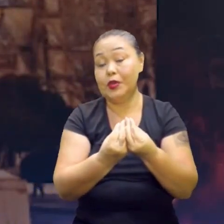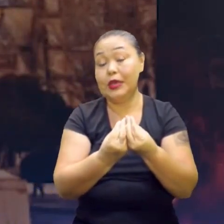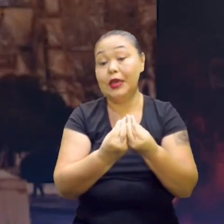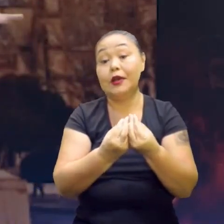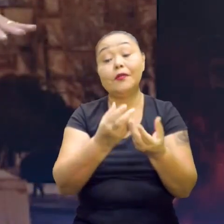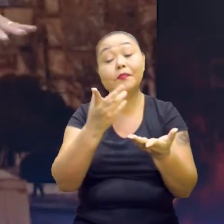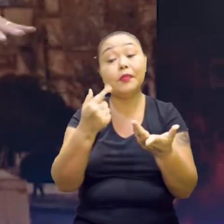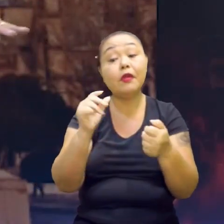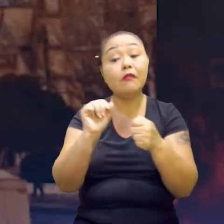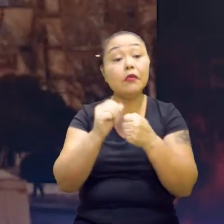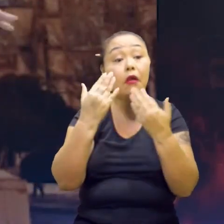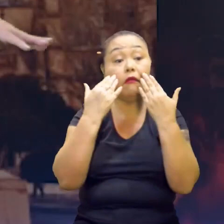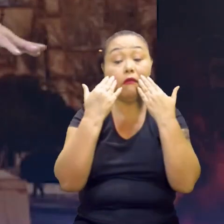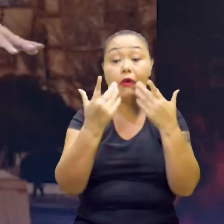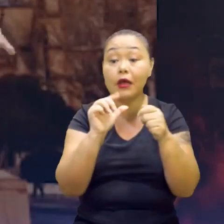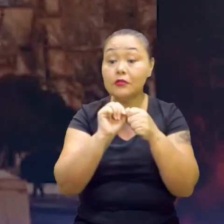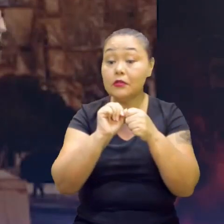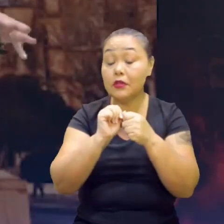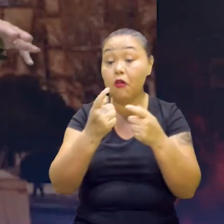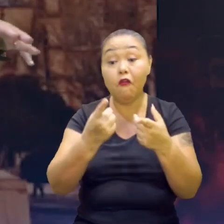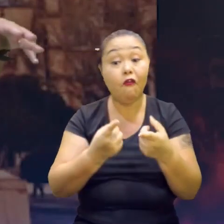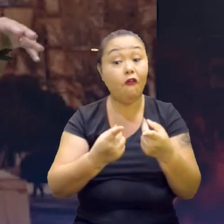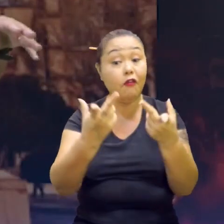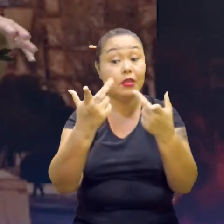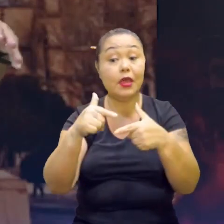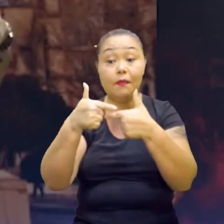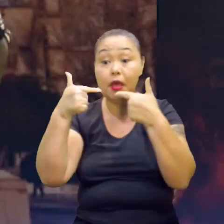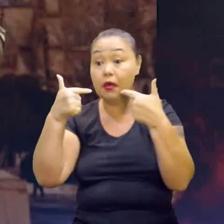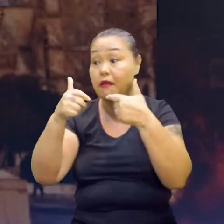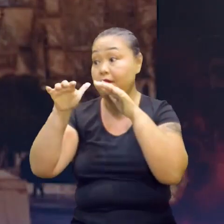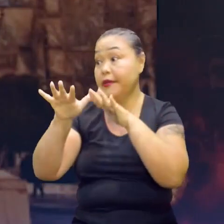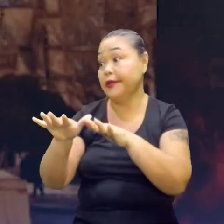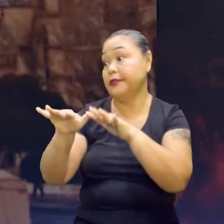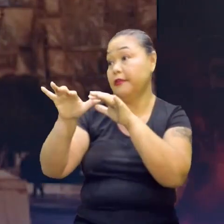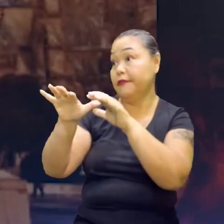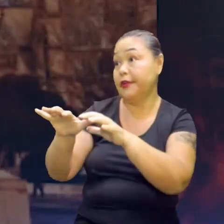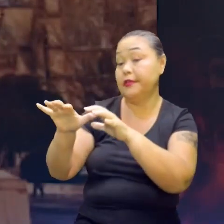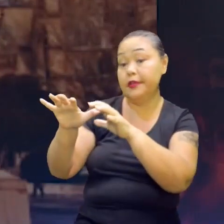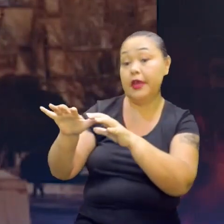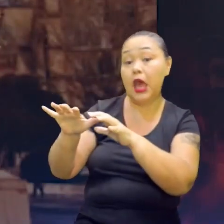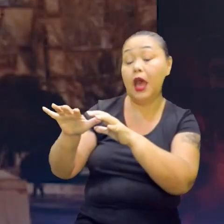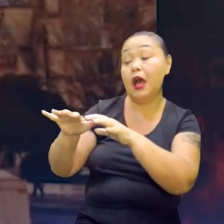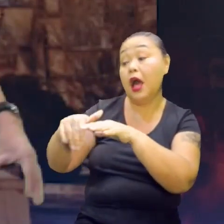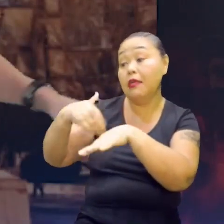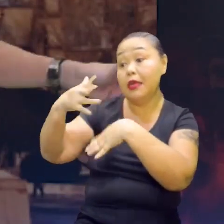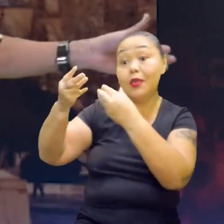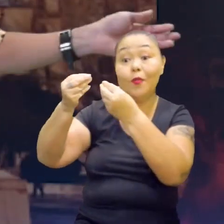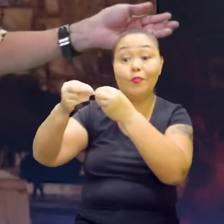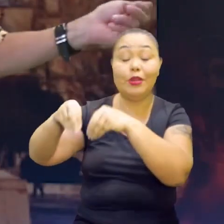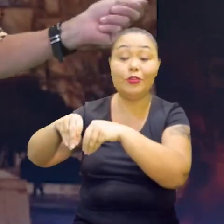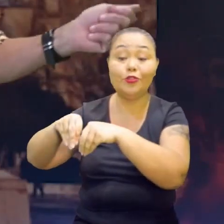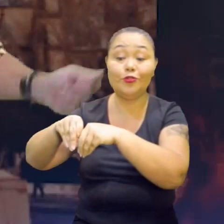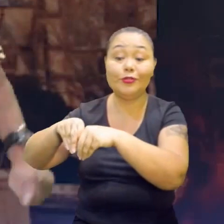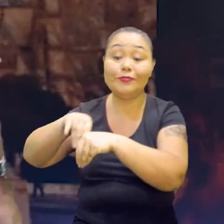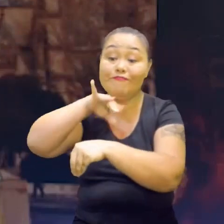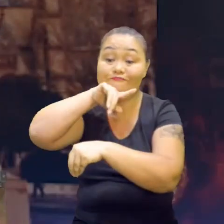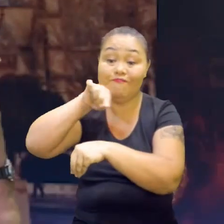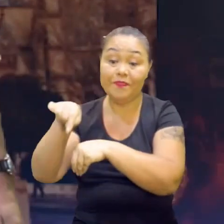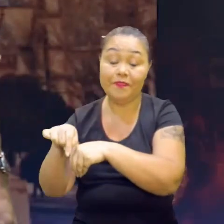melancias, elas vão ficando. Elas vão ficando até eu ter um prejuízo. Também acontece com a